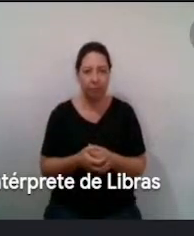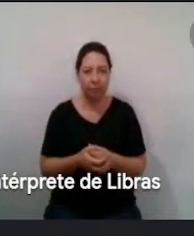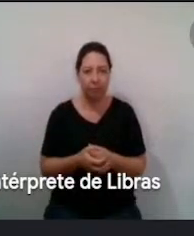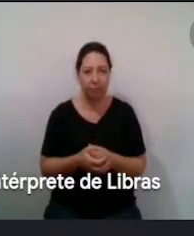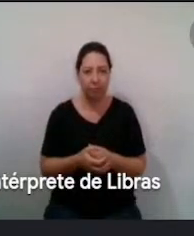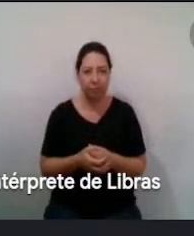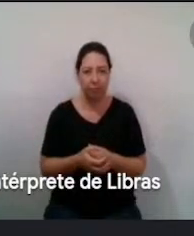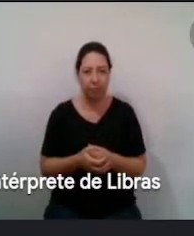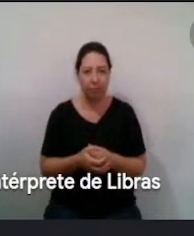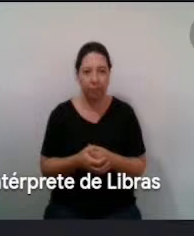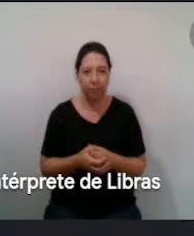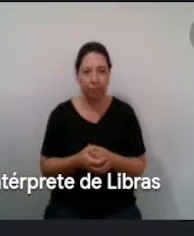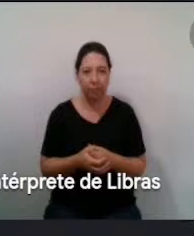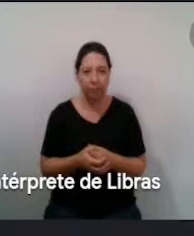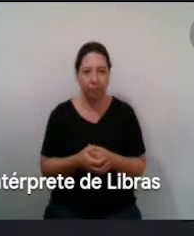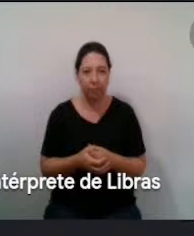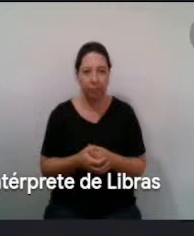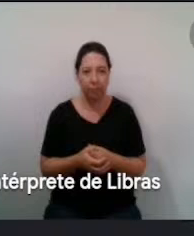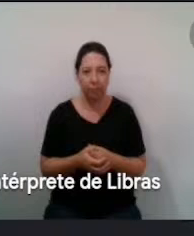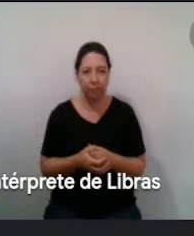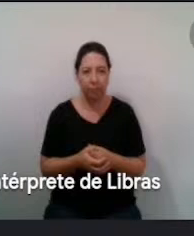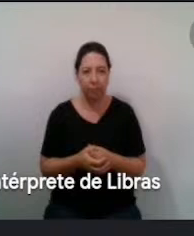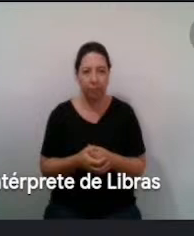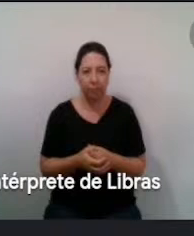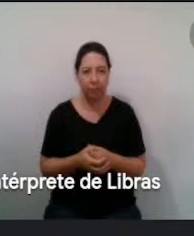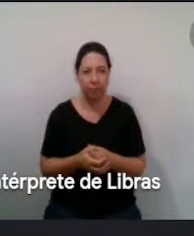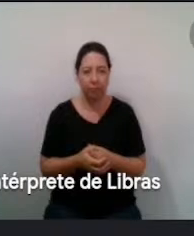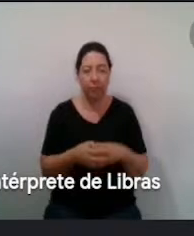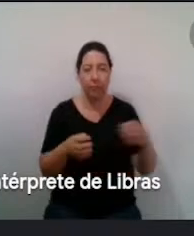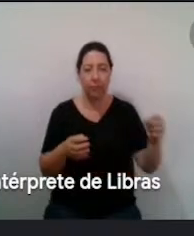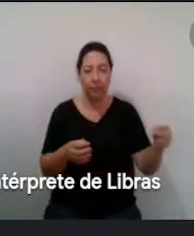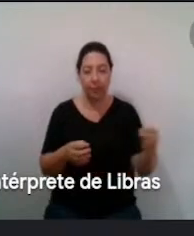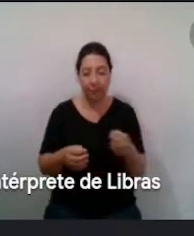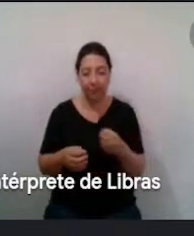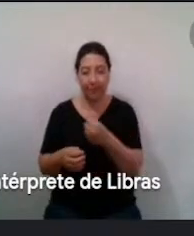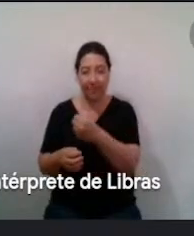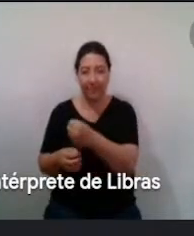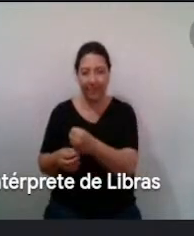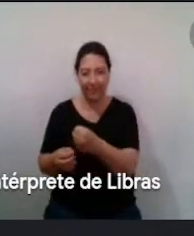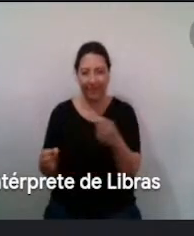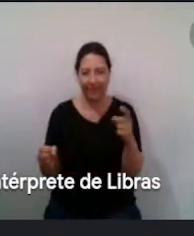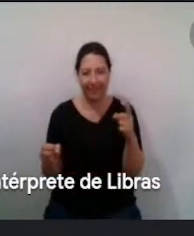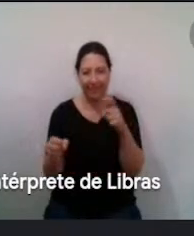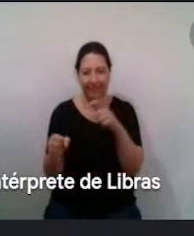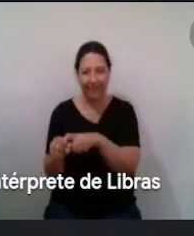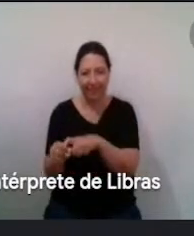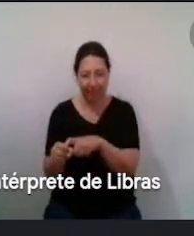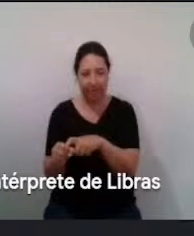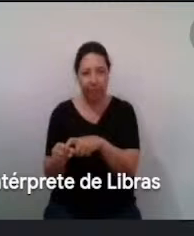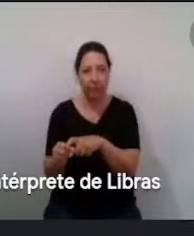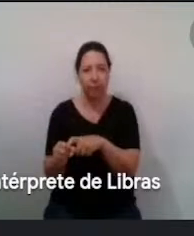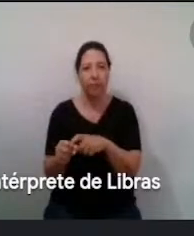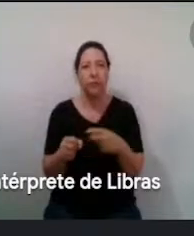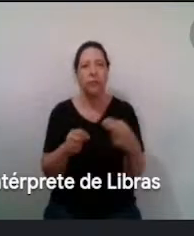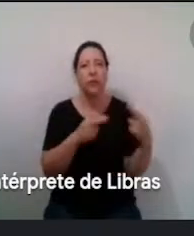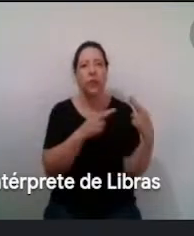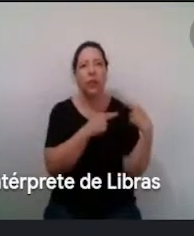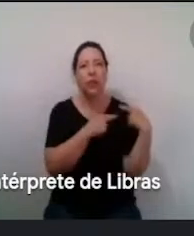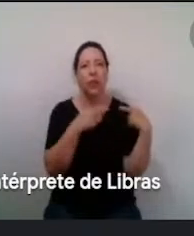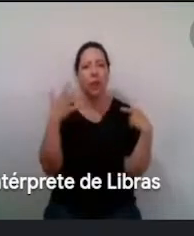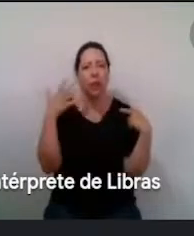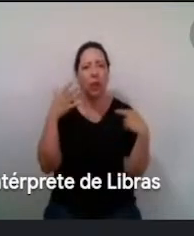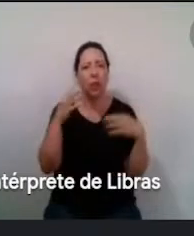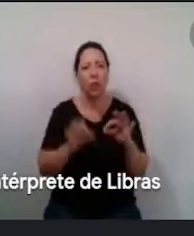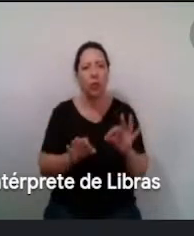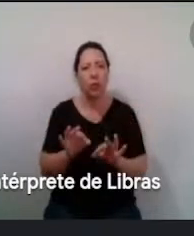da devolução, já um voto, inclusive, da relatora aqui, a juíza Ângela Issa